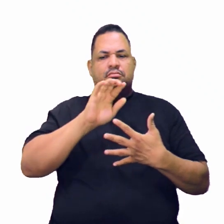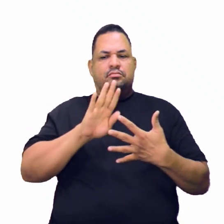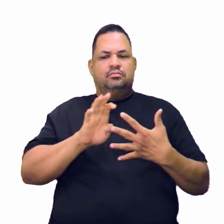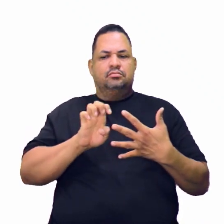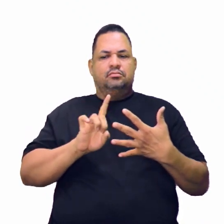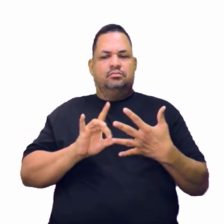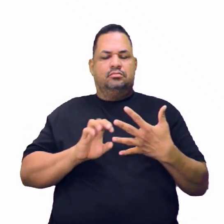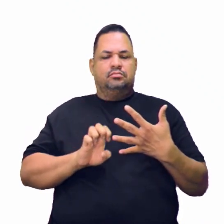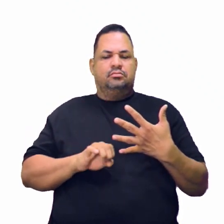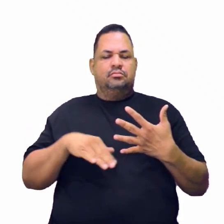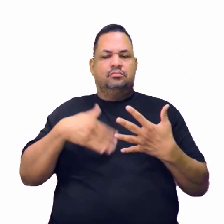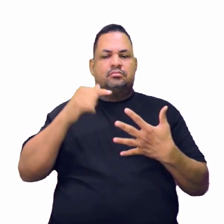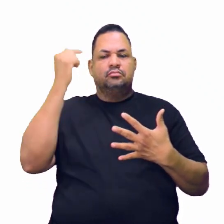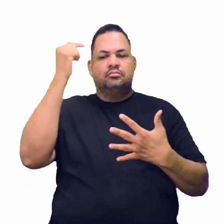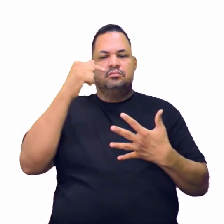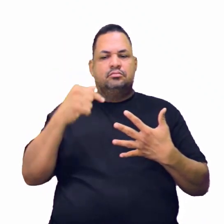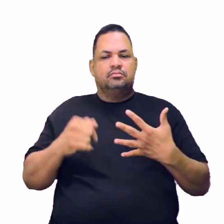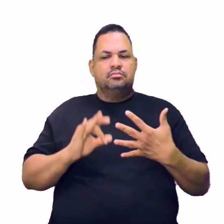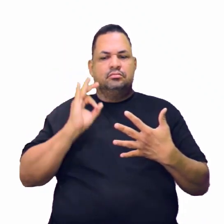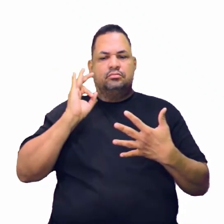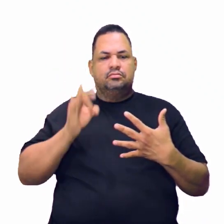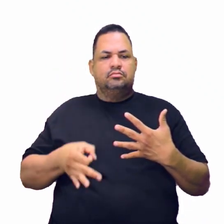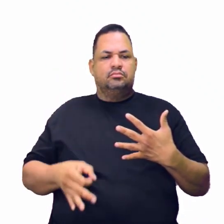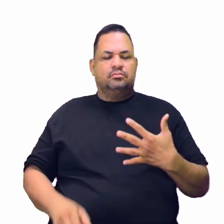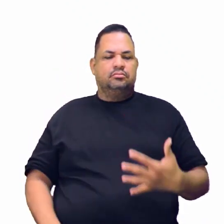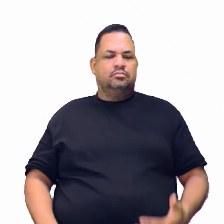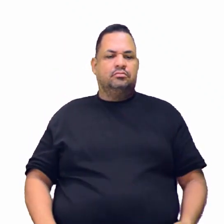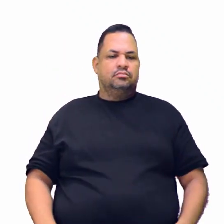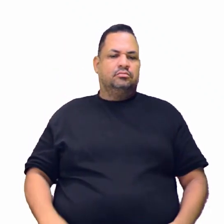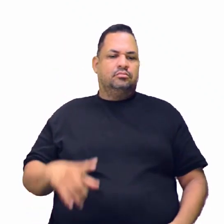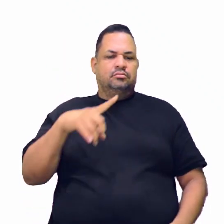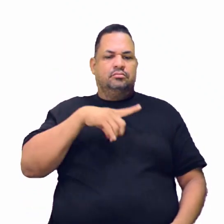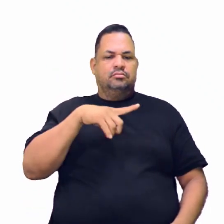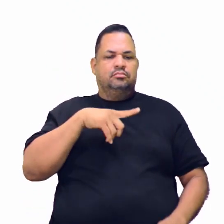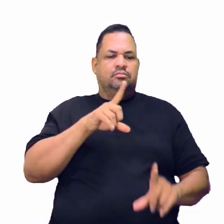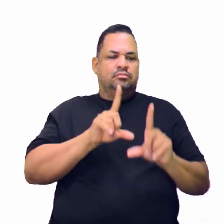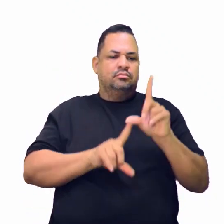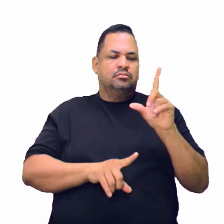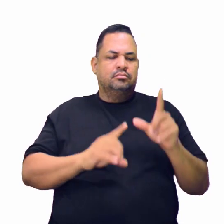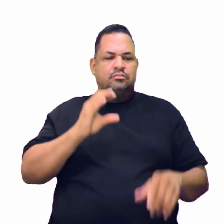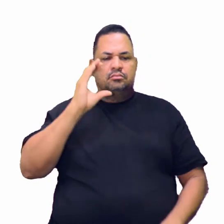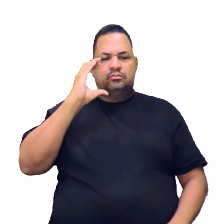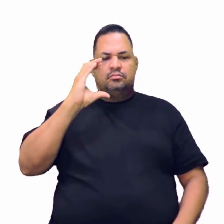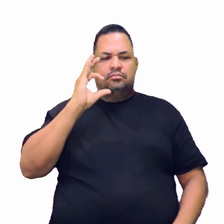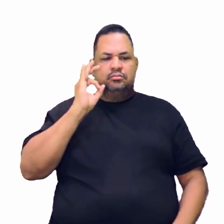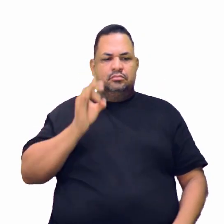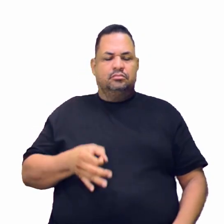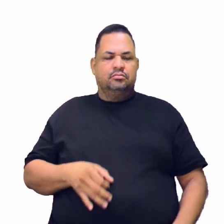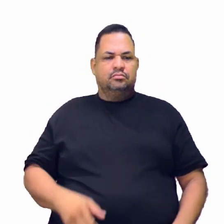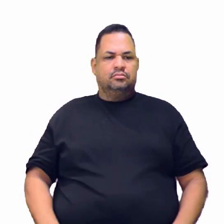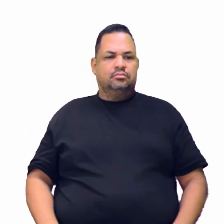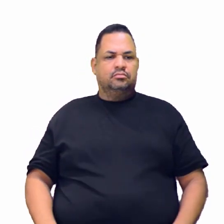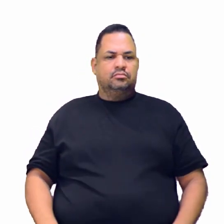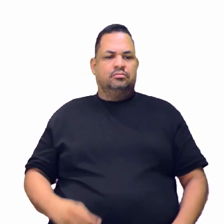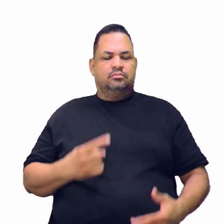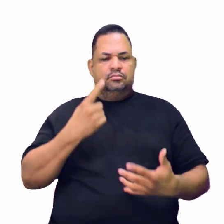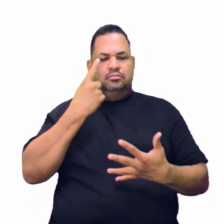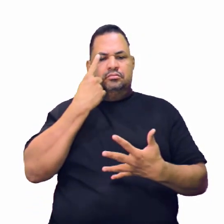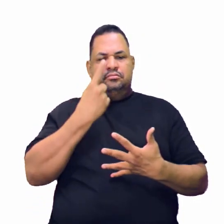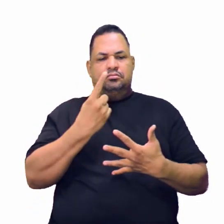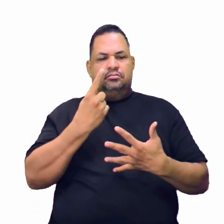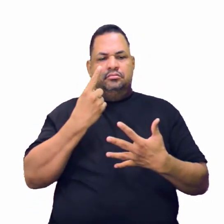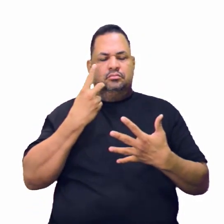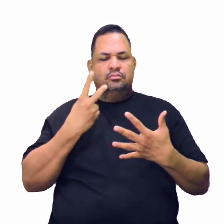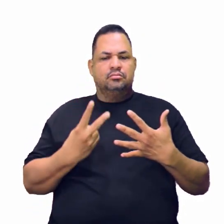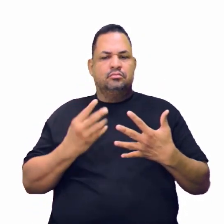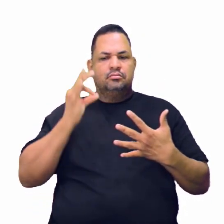as alternativas que estão corretas? Temos aqui o gabarito, letra C, né? A 1 e a 12